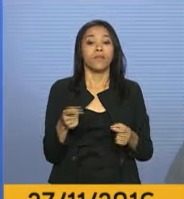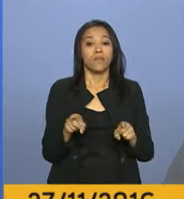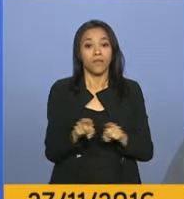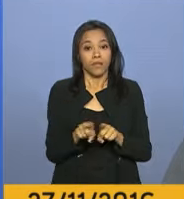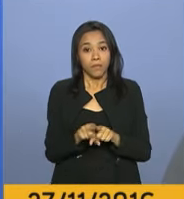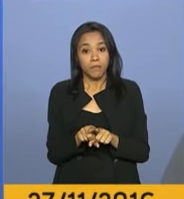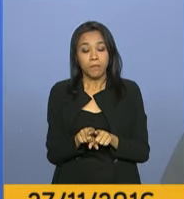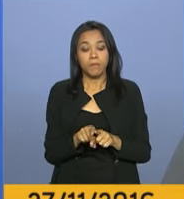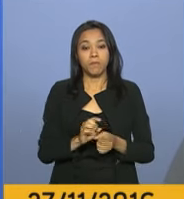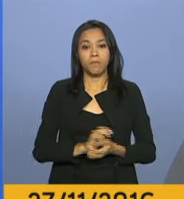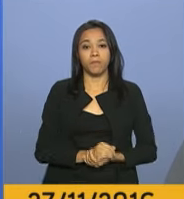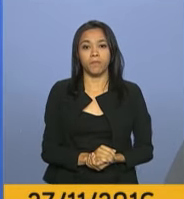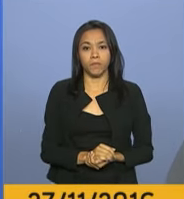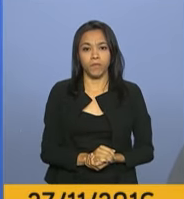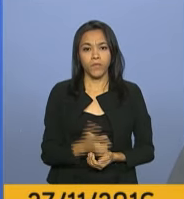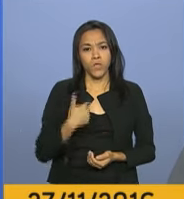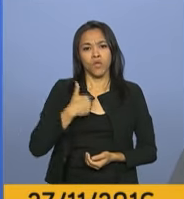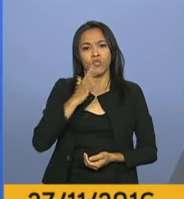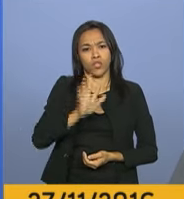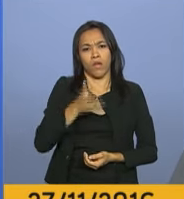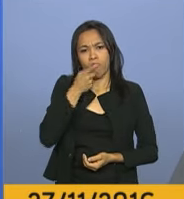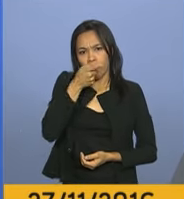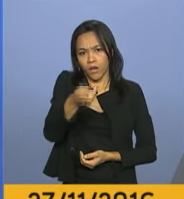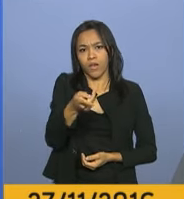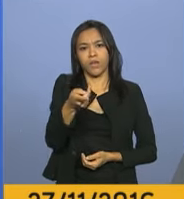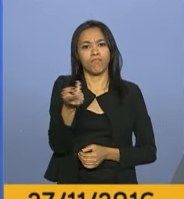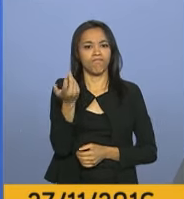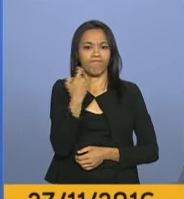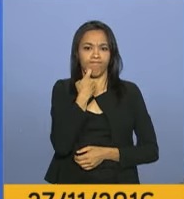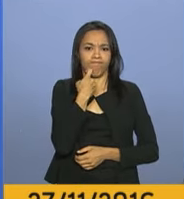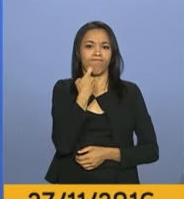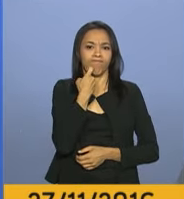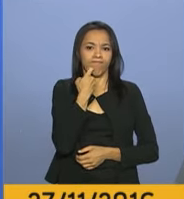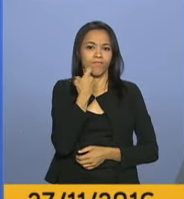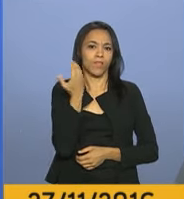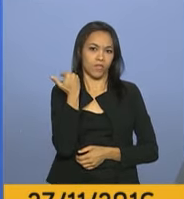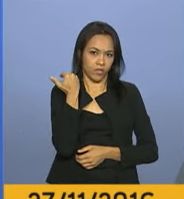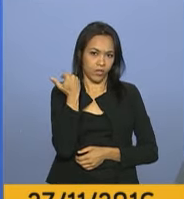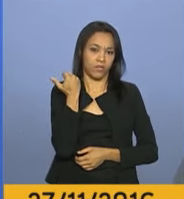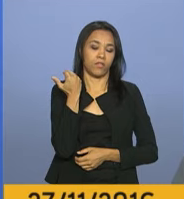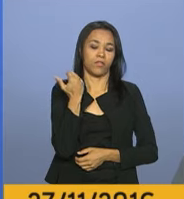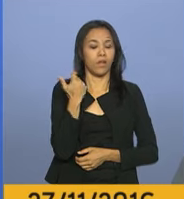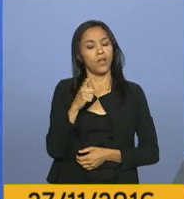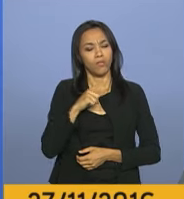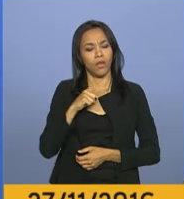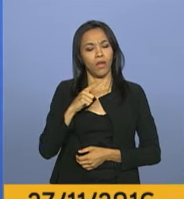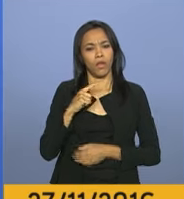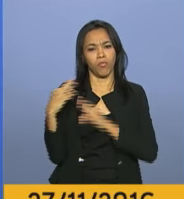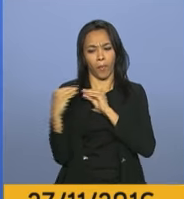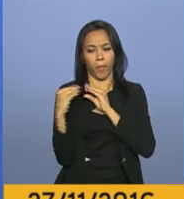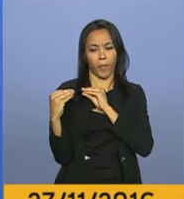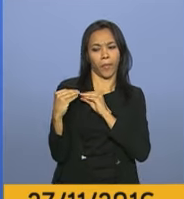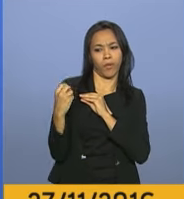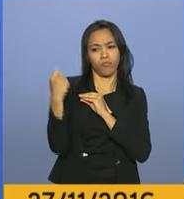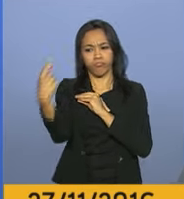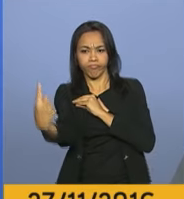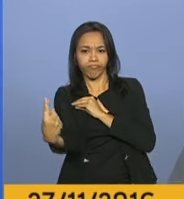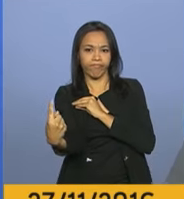preventivamente, eu já disse na sexta-feira, tenho comentado com um outro